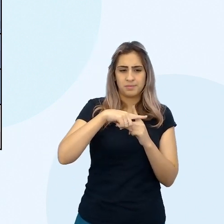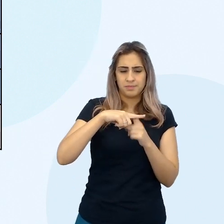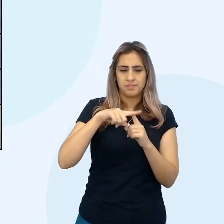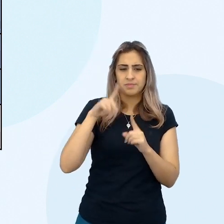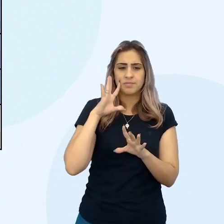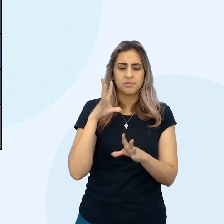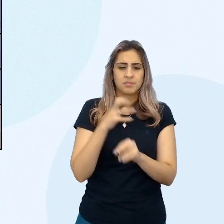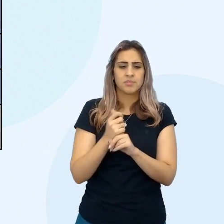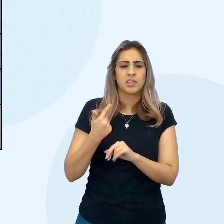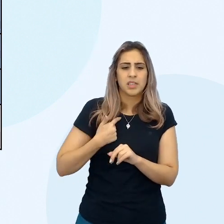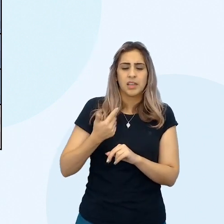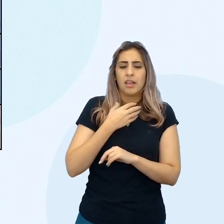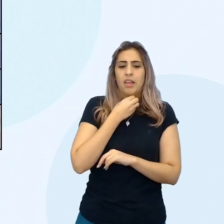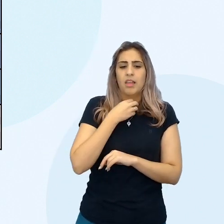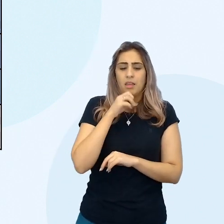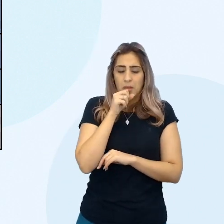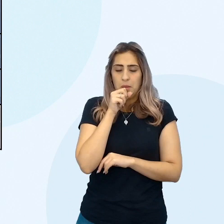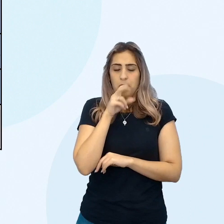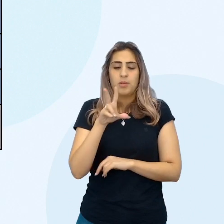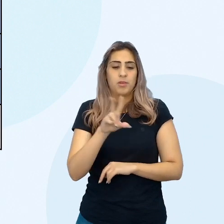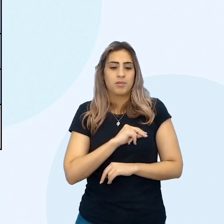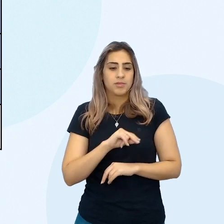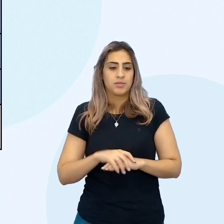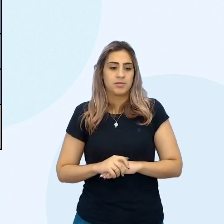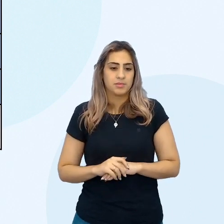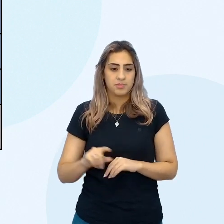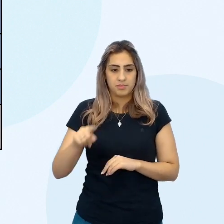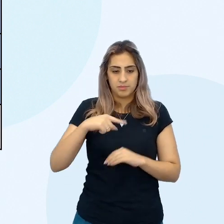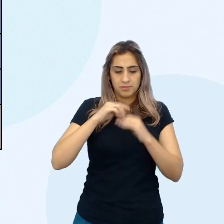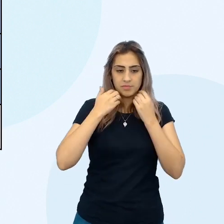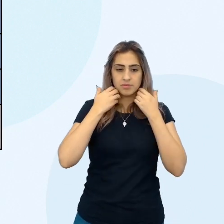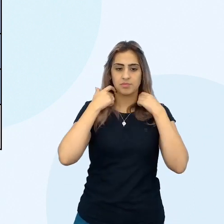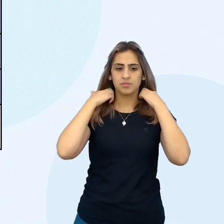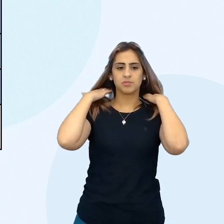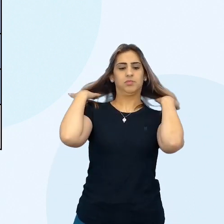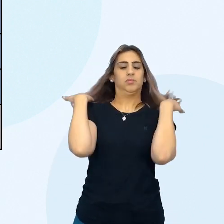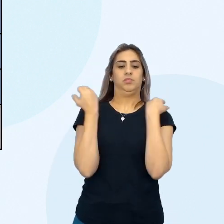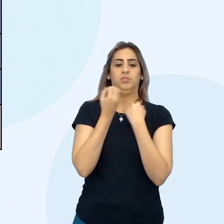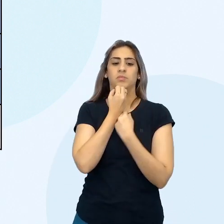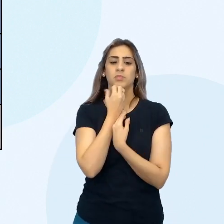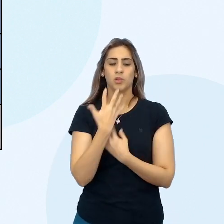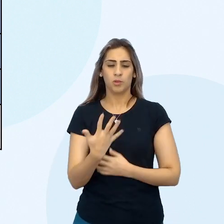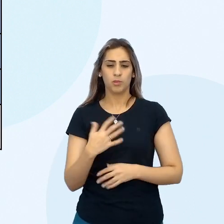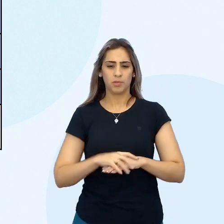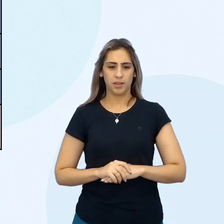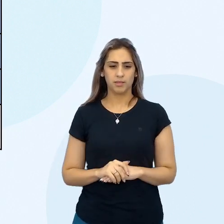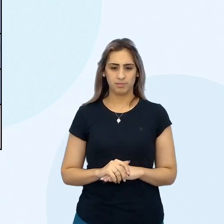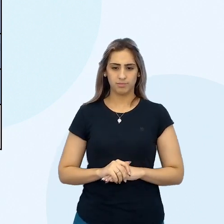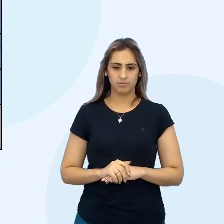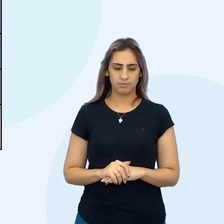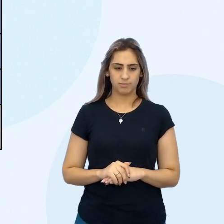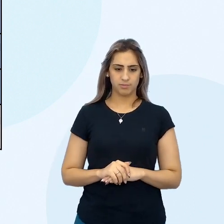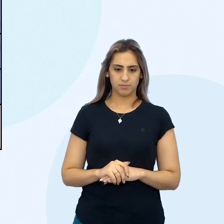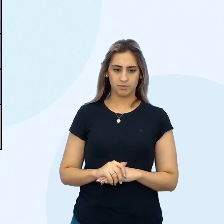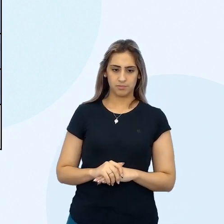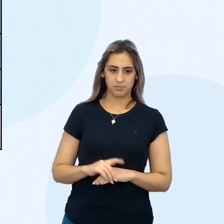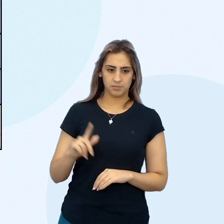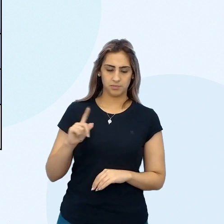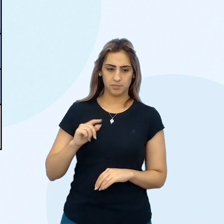salvou aqui que eu engasguei, o Osmar tá segurando aí a onda, vai lá. Consegue falar, Roberto? Muito bem, portanto, tá, legal. Vai lá. Vamos lá,